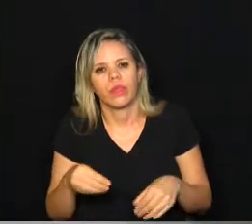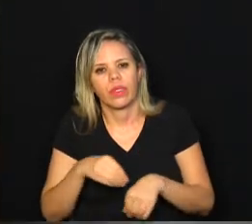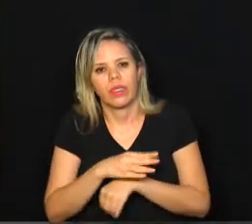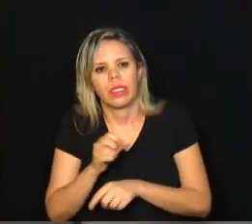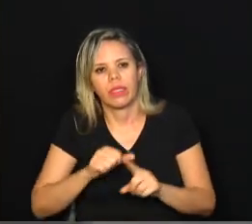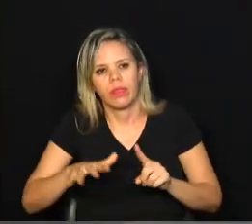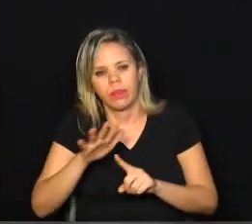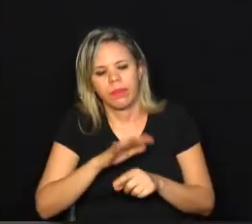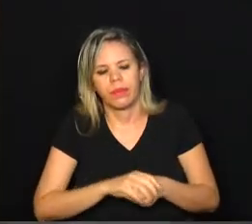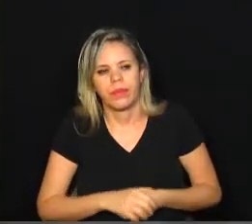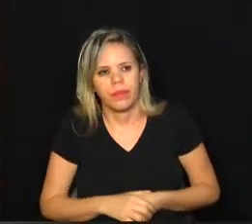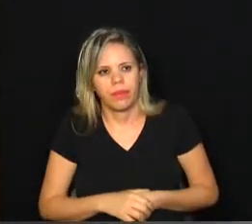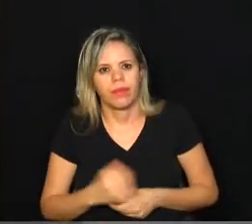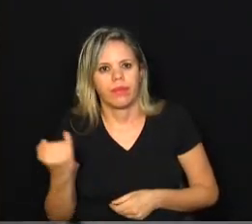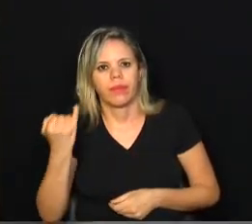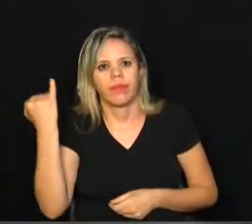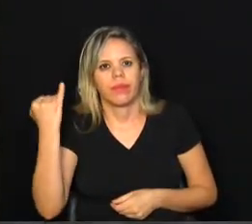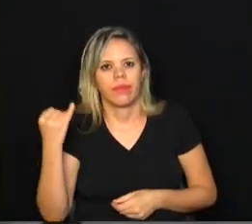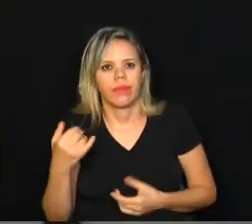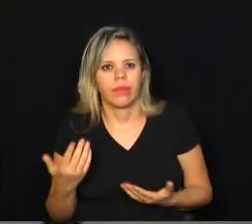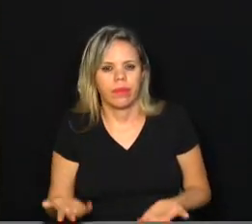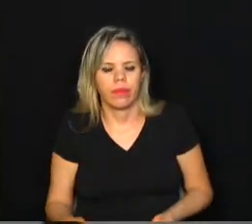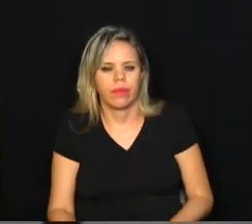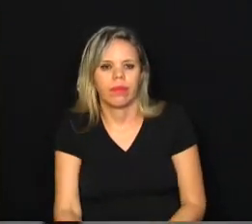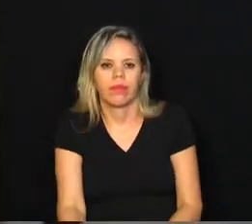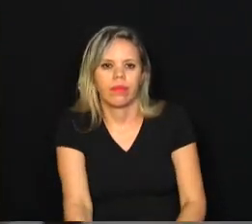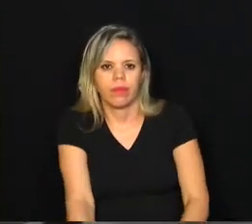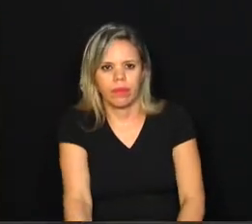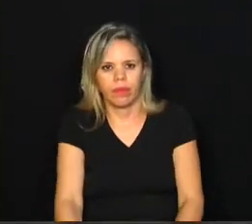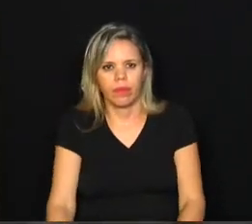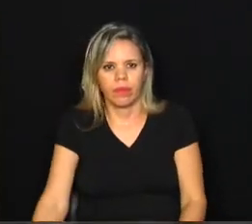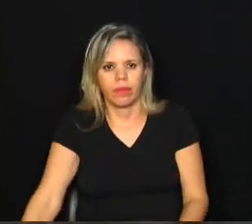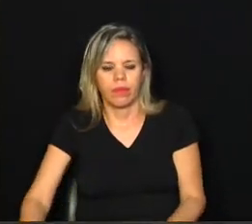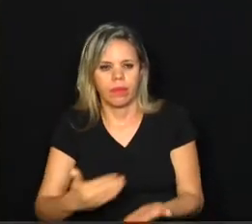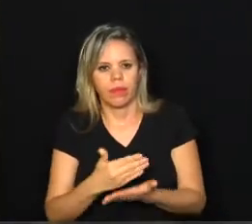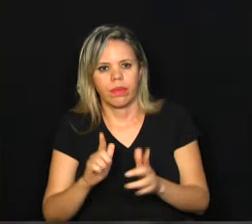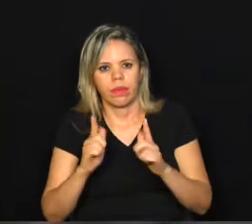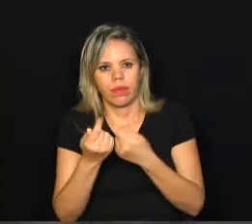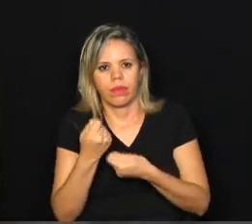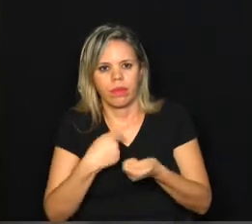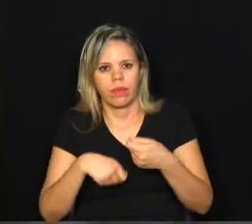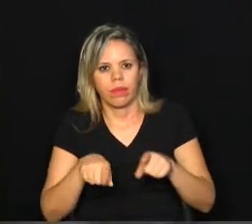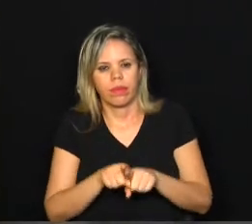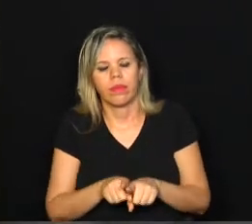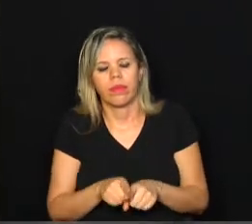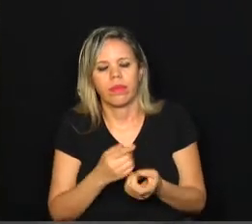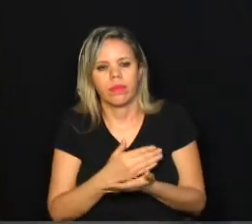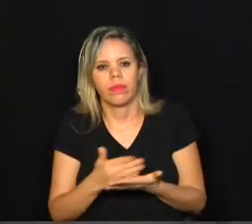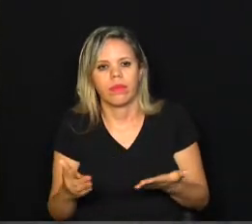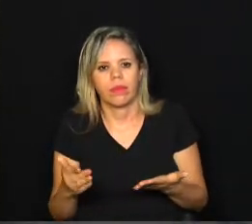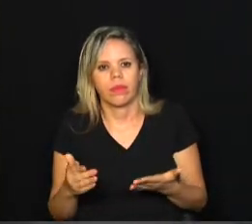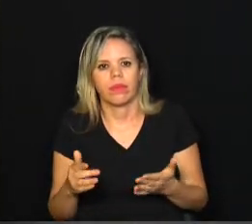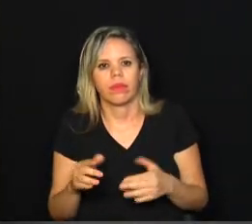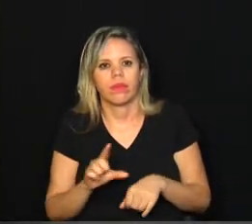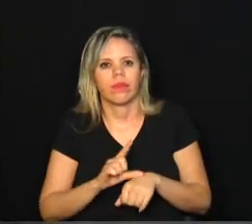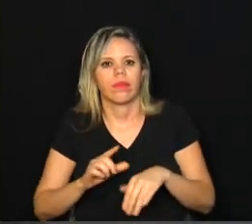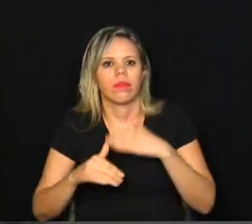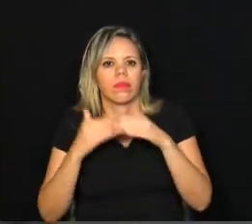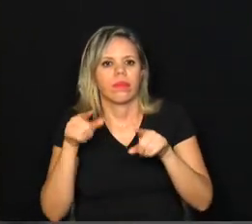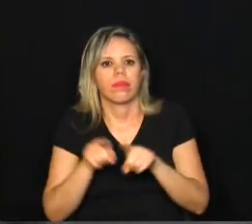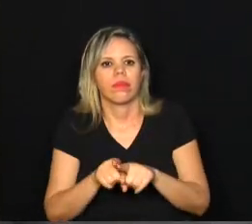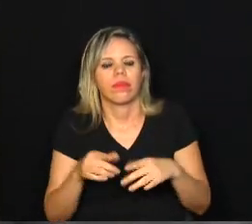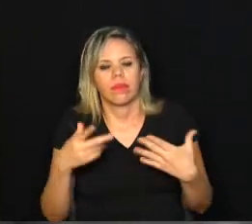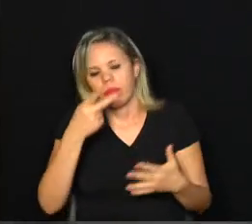sociedade civil a importância disso, porque ela começa nos gestores, né? Começa nos legisladores, e